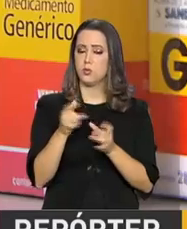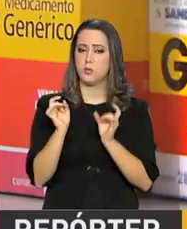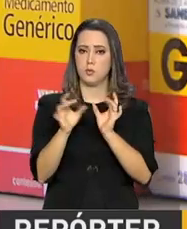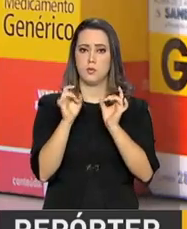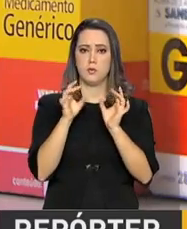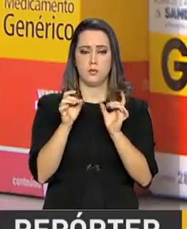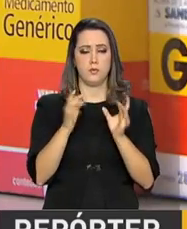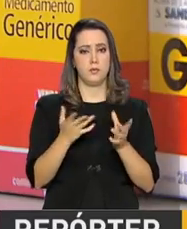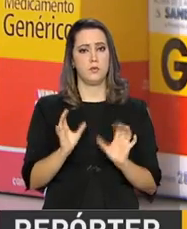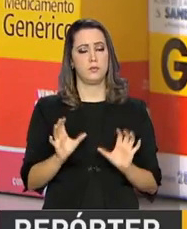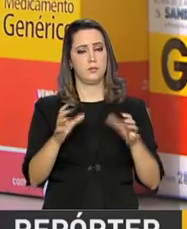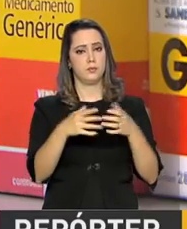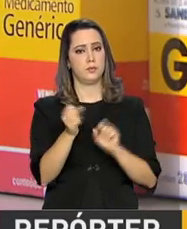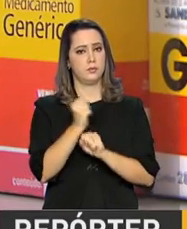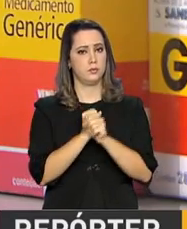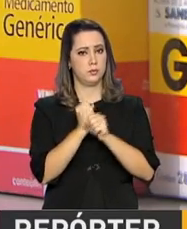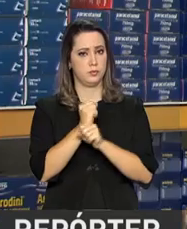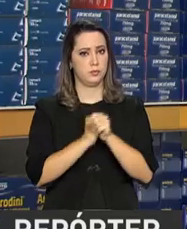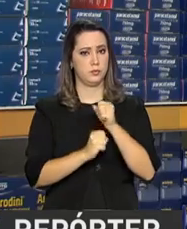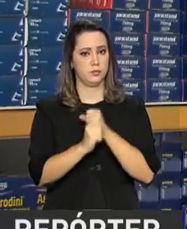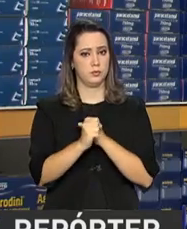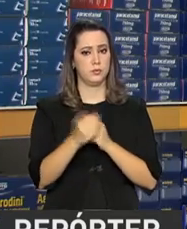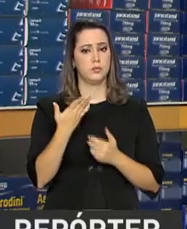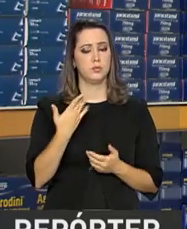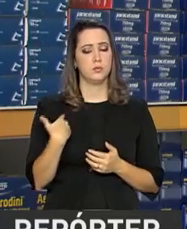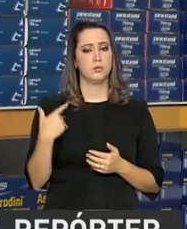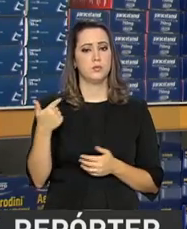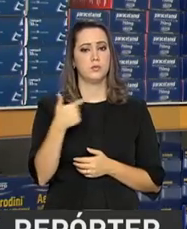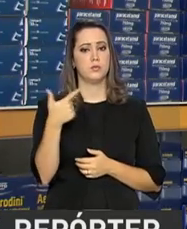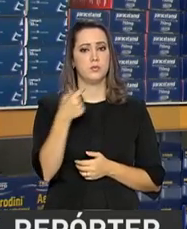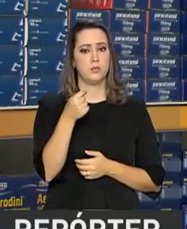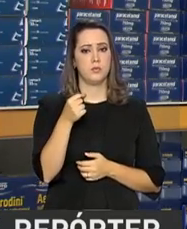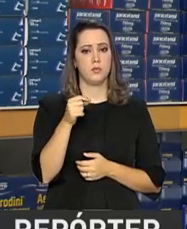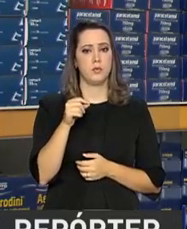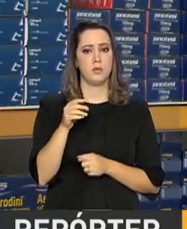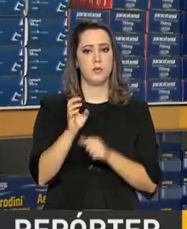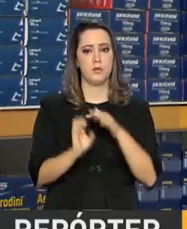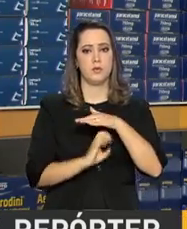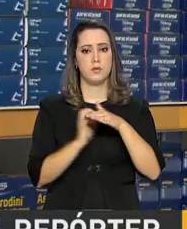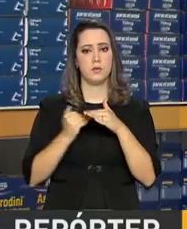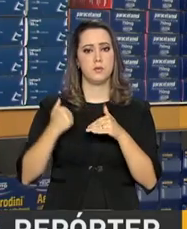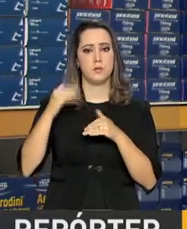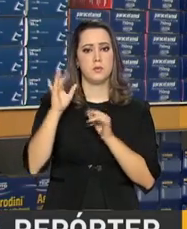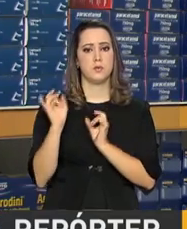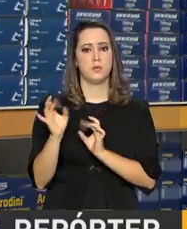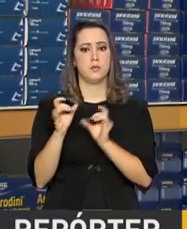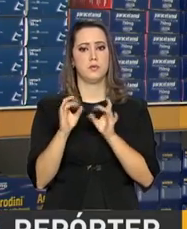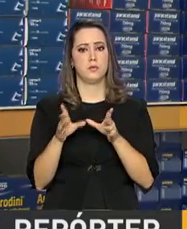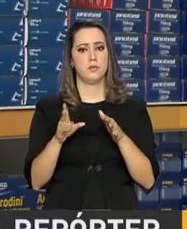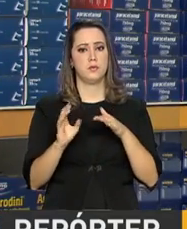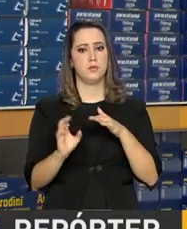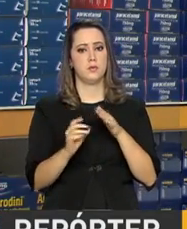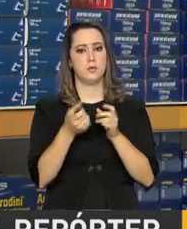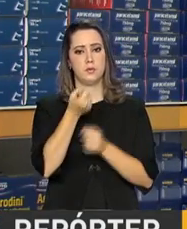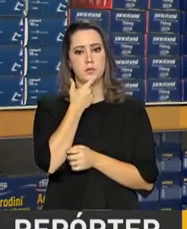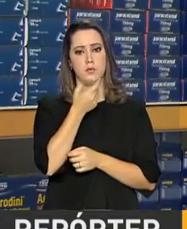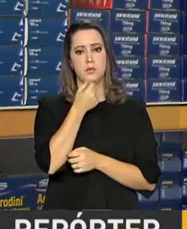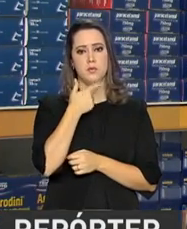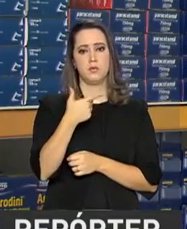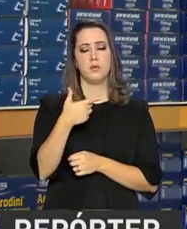foi vendido pelo setor no ano passado entre as 20 empresas com maior faturamento com a venda de genéricos